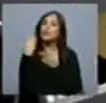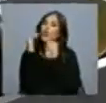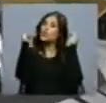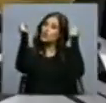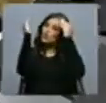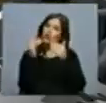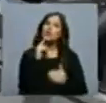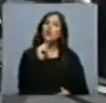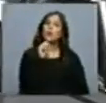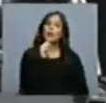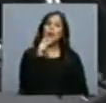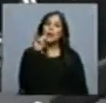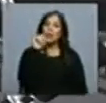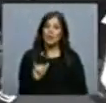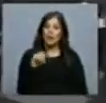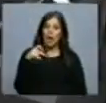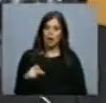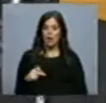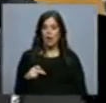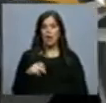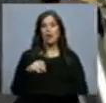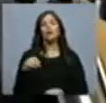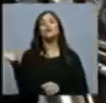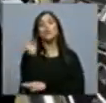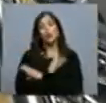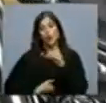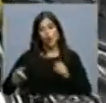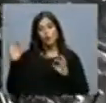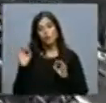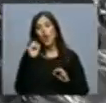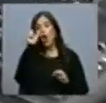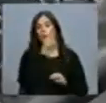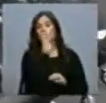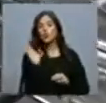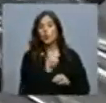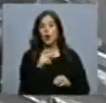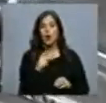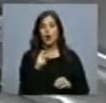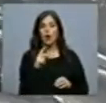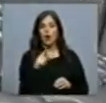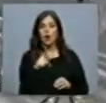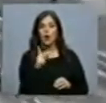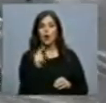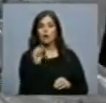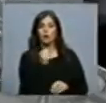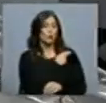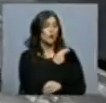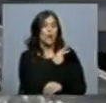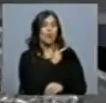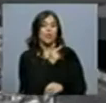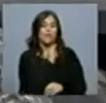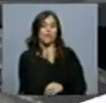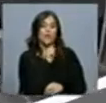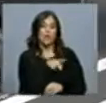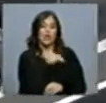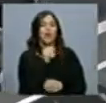Gaia, da Agência Espacial Europeia. E o que fez o astrónomo português João Alves, da Universidade de Viena, foi utilizar precisamente